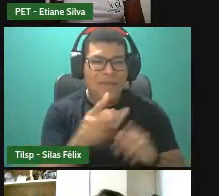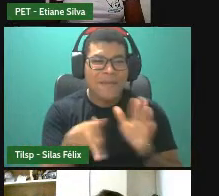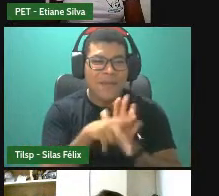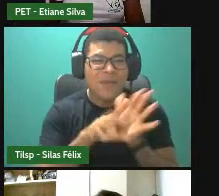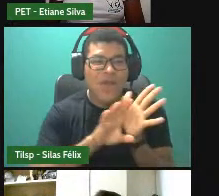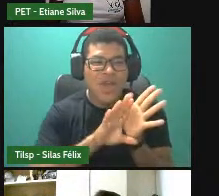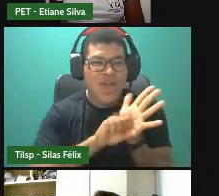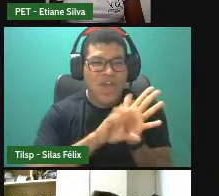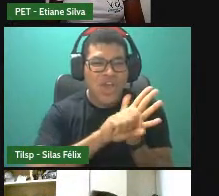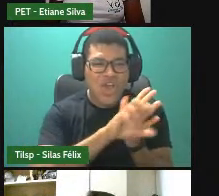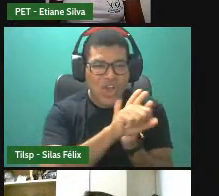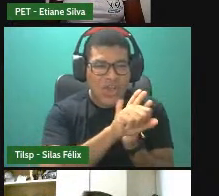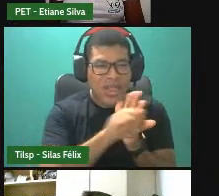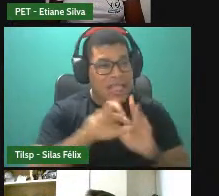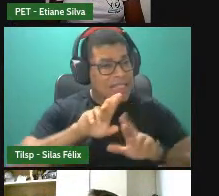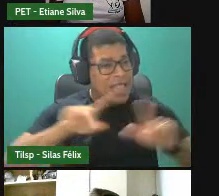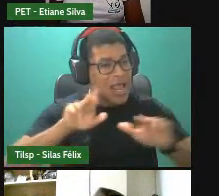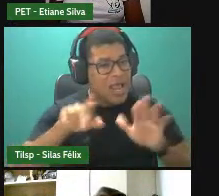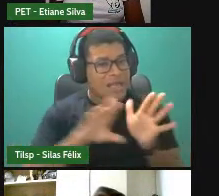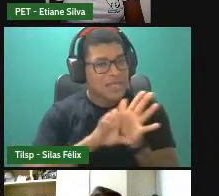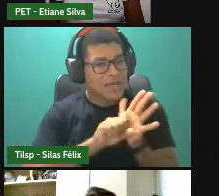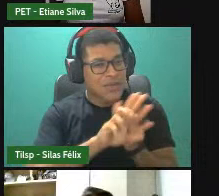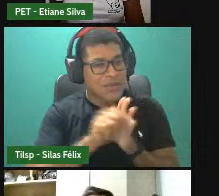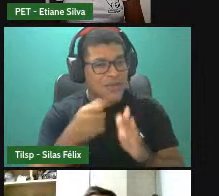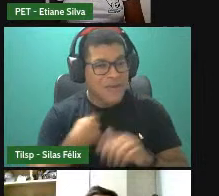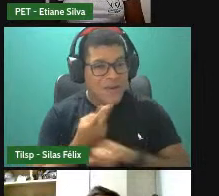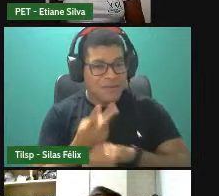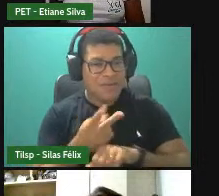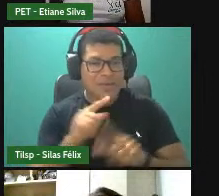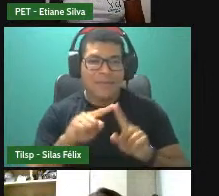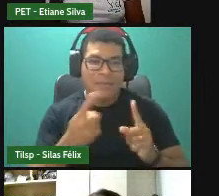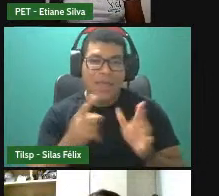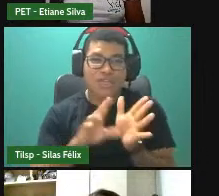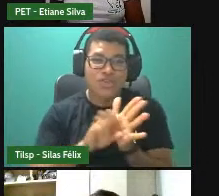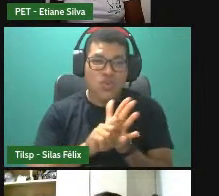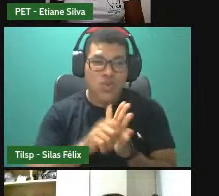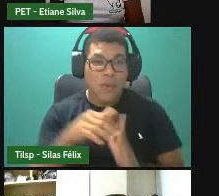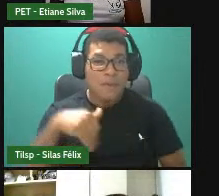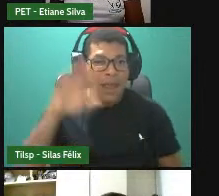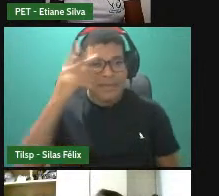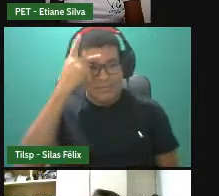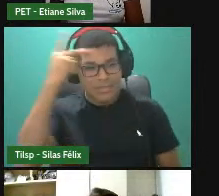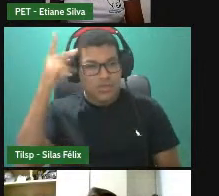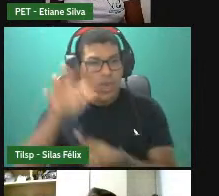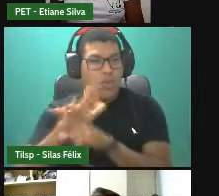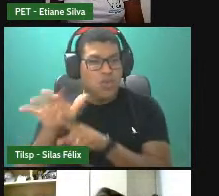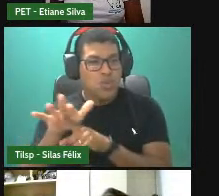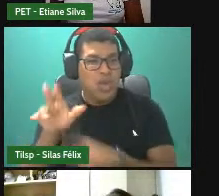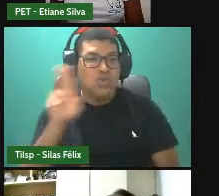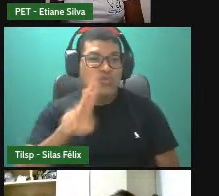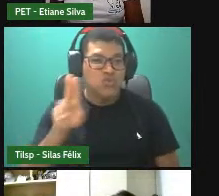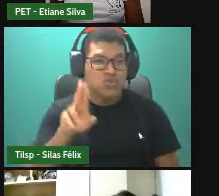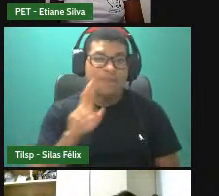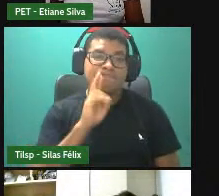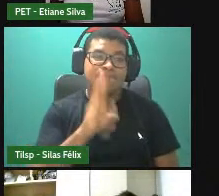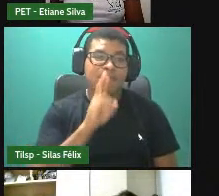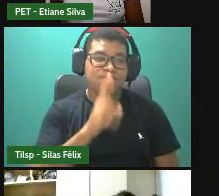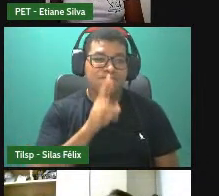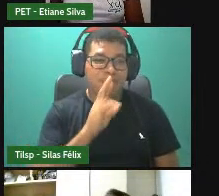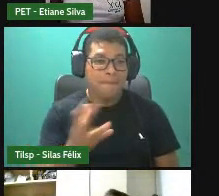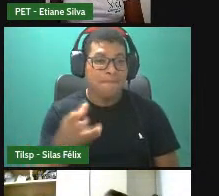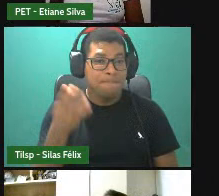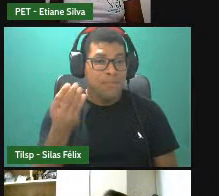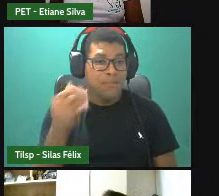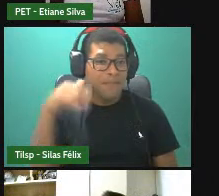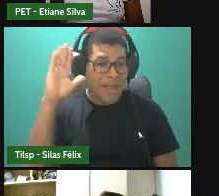não é uma busca no Google, mas ele é o detentor de todo o conhecimento e o quem responde a todas as nossas dúvidas,